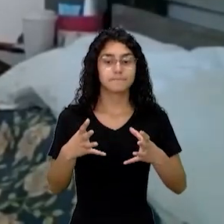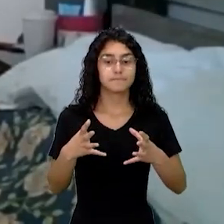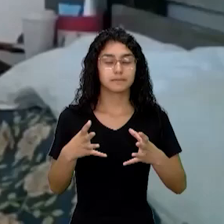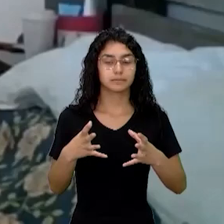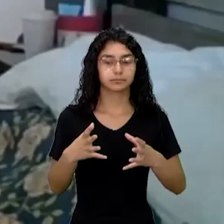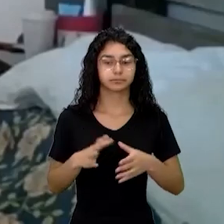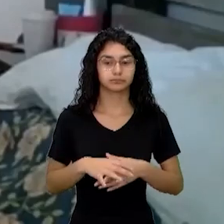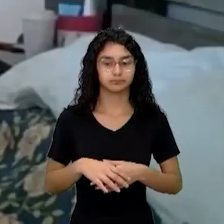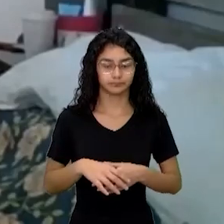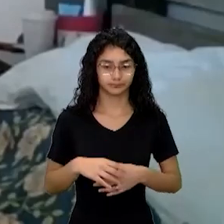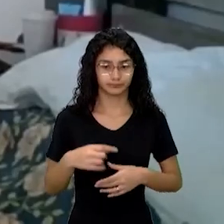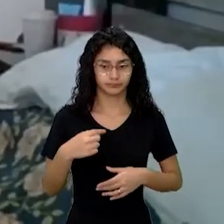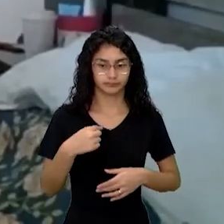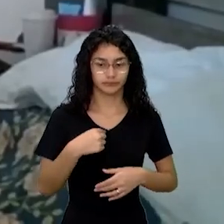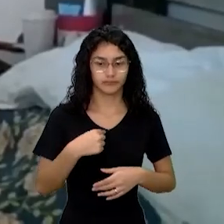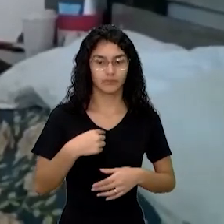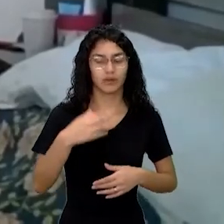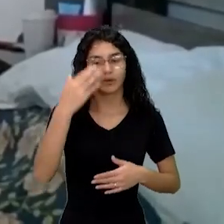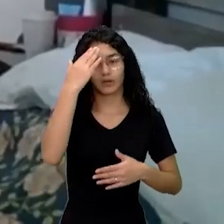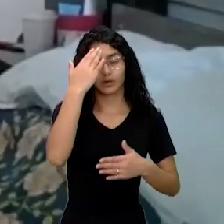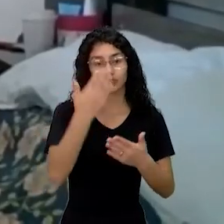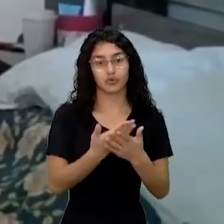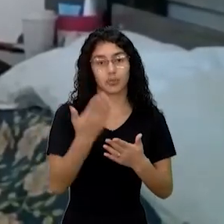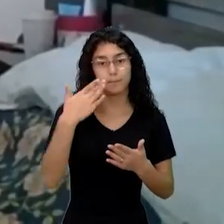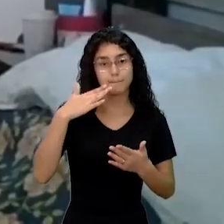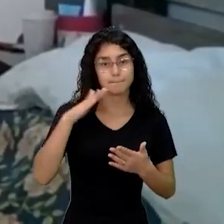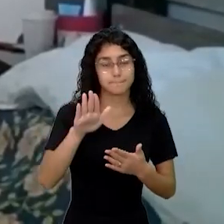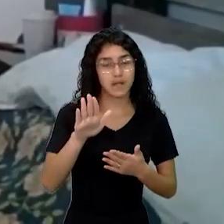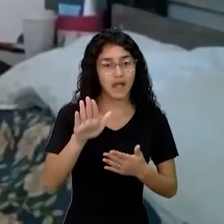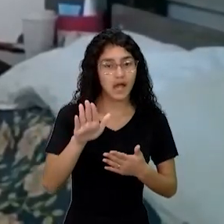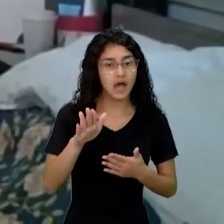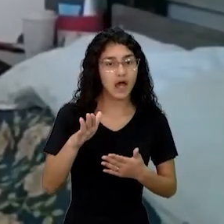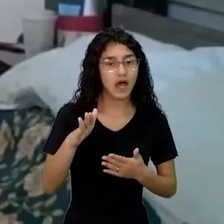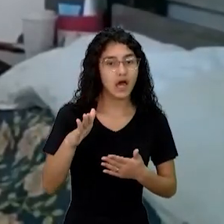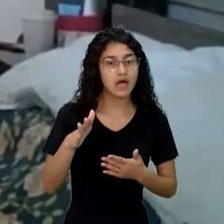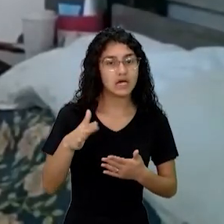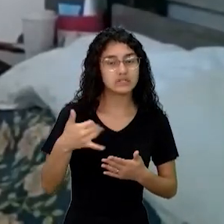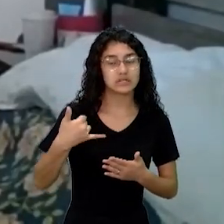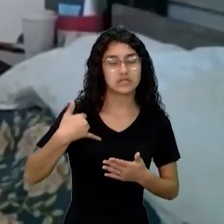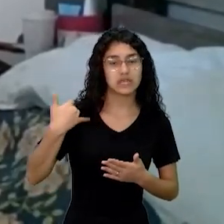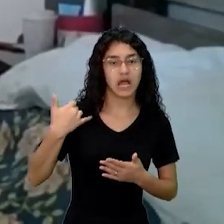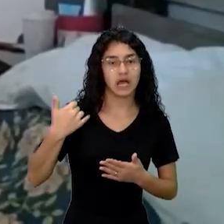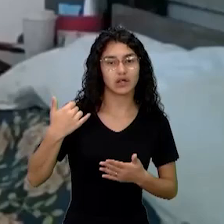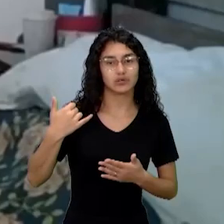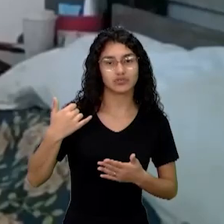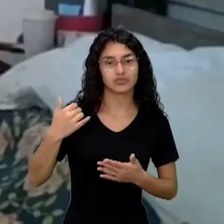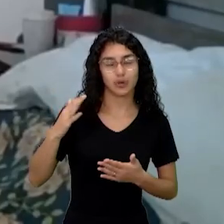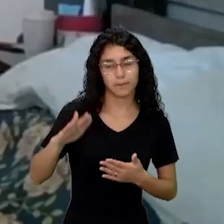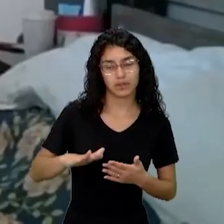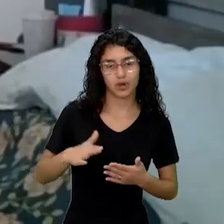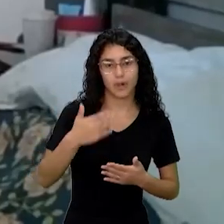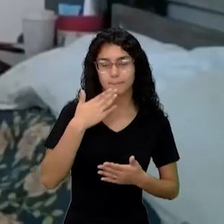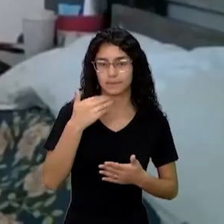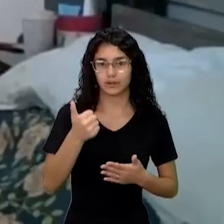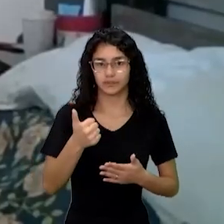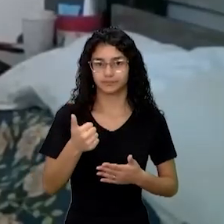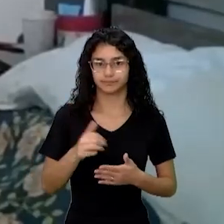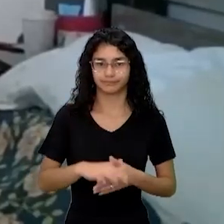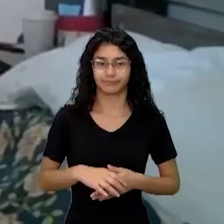né? E eu acredito que quanto mais cedo a identificação, ou melhor, se a identificação for feita na idade, né,